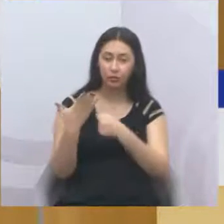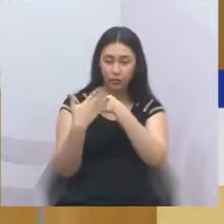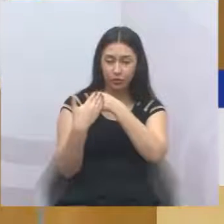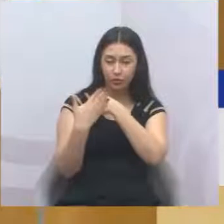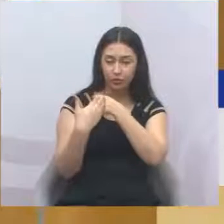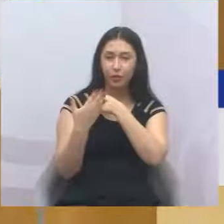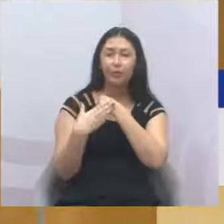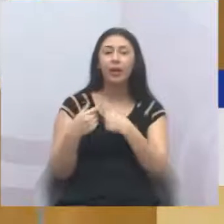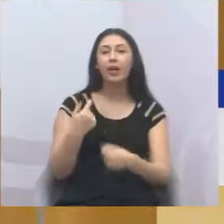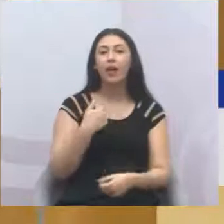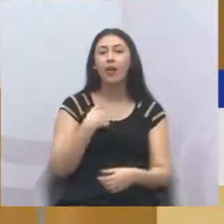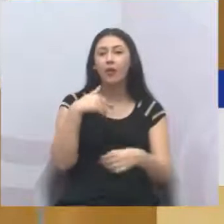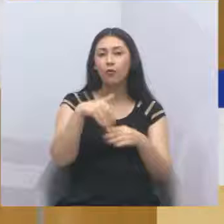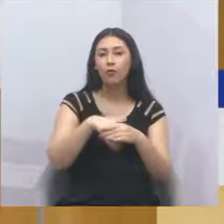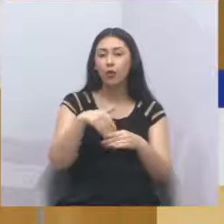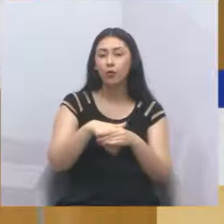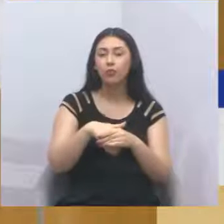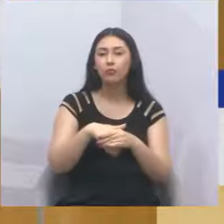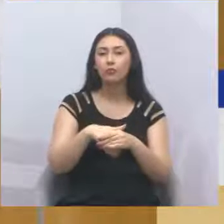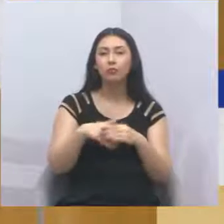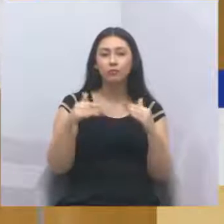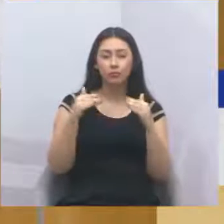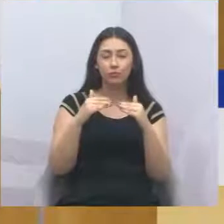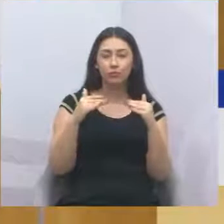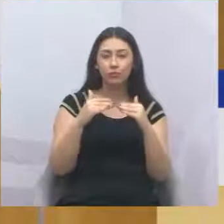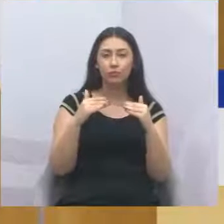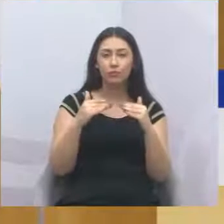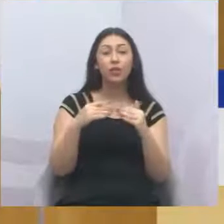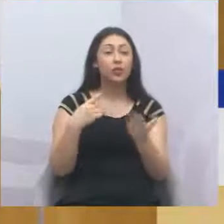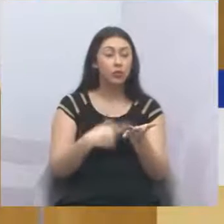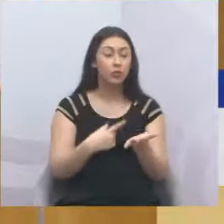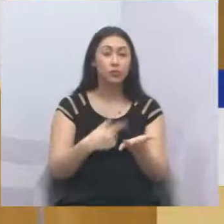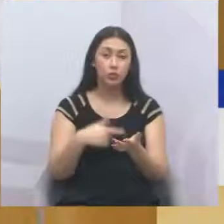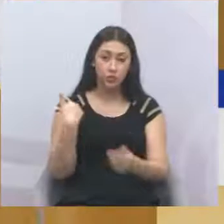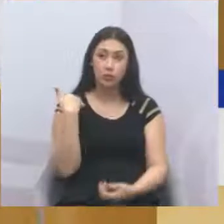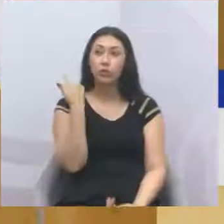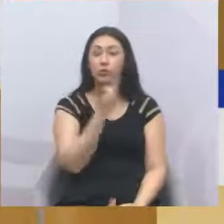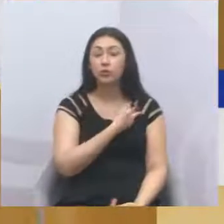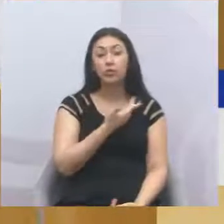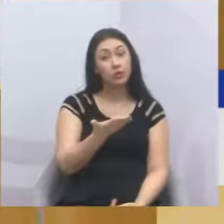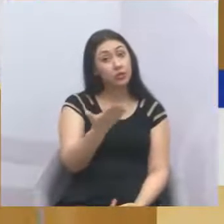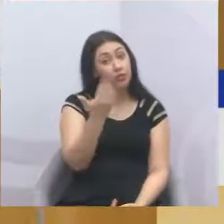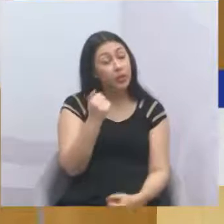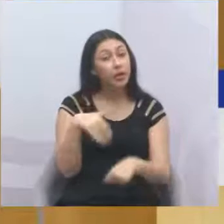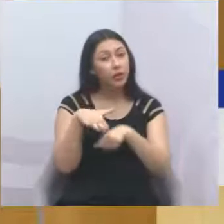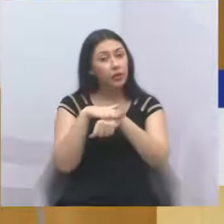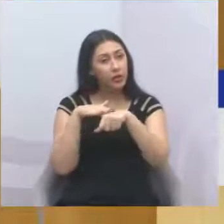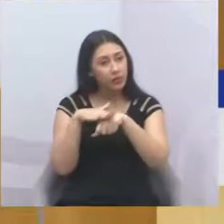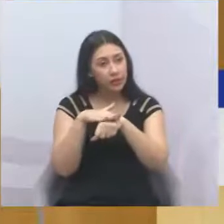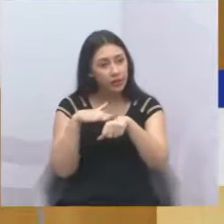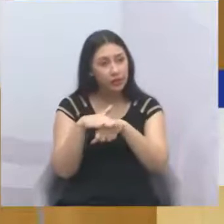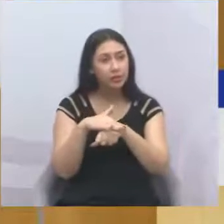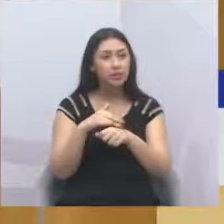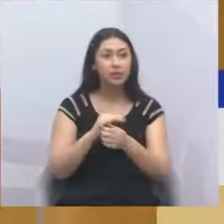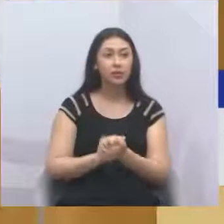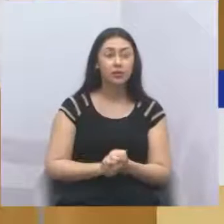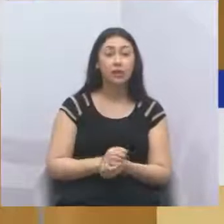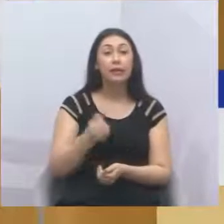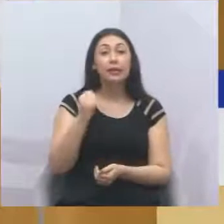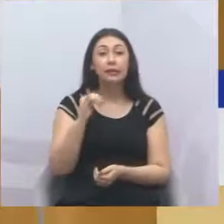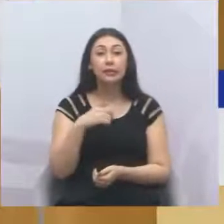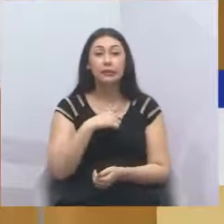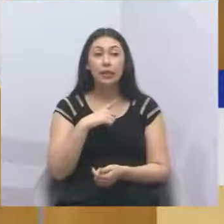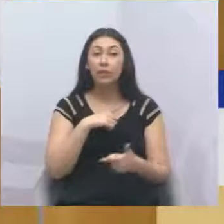projeto. Meu voto favorável e conte conosco e venham conversar conosco. Se